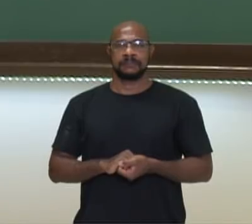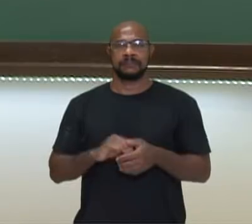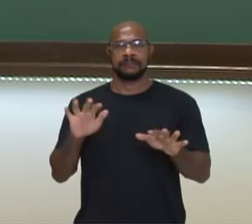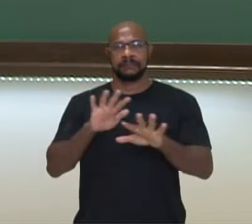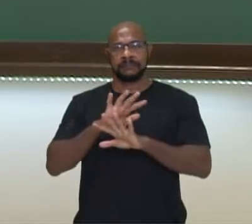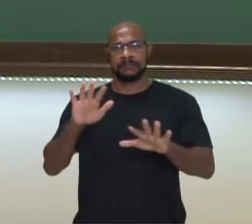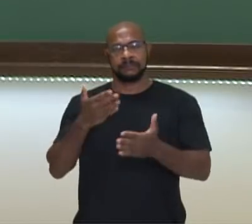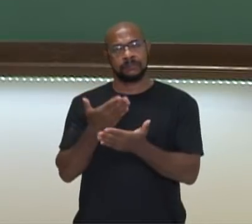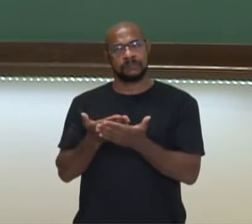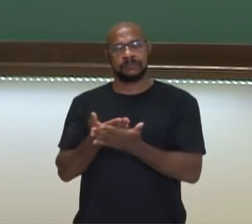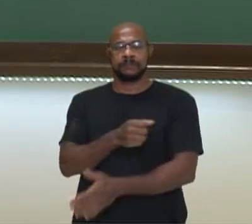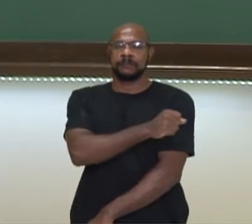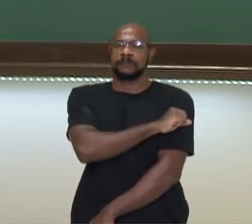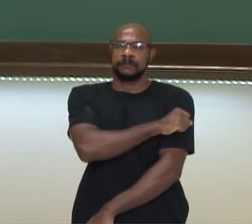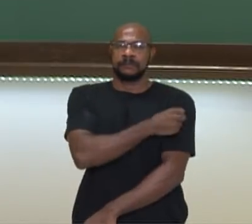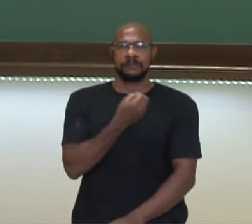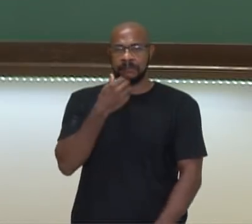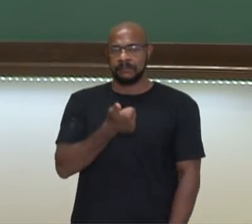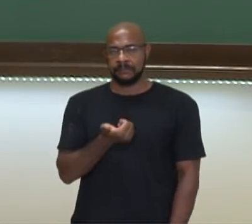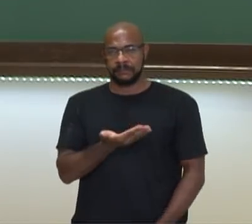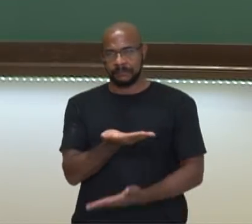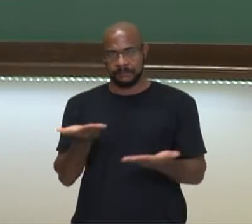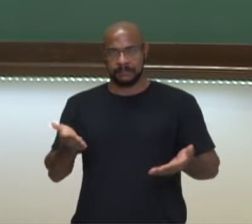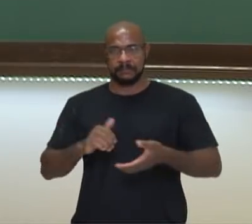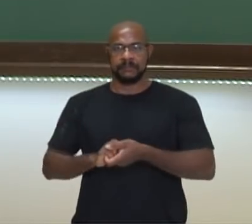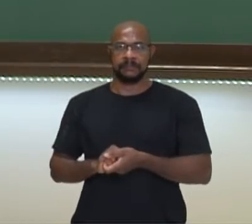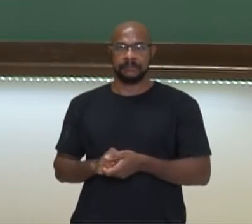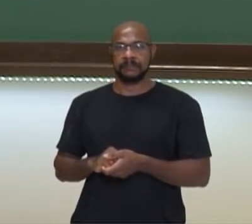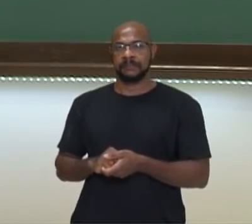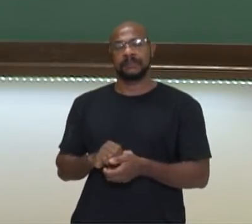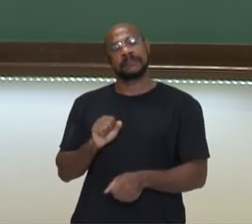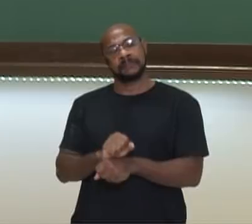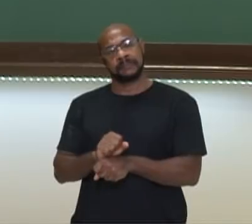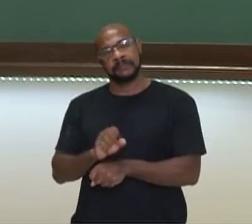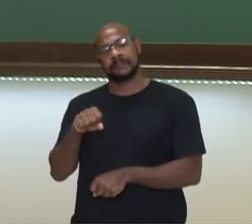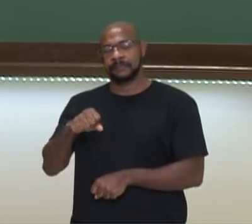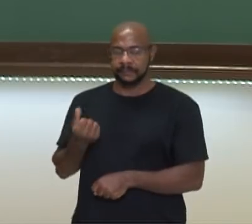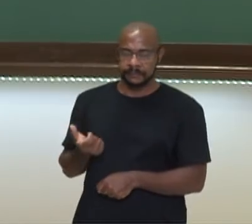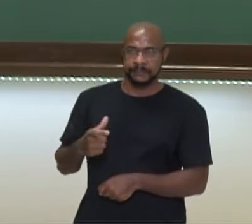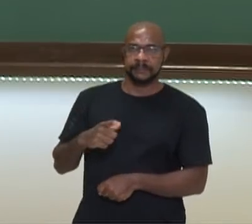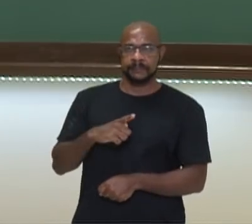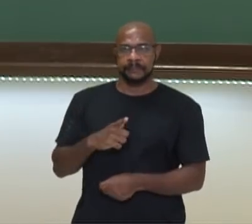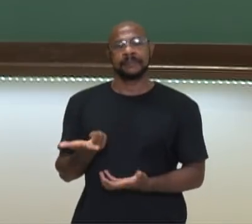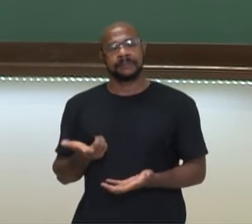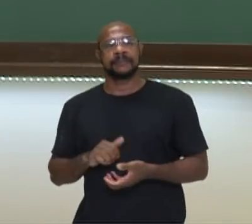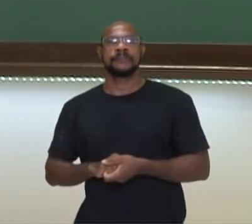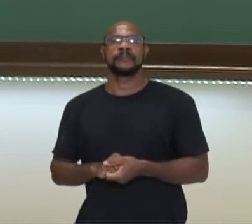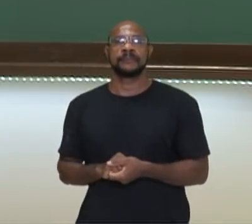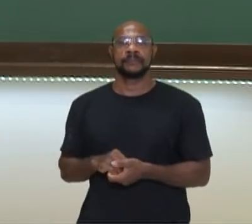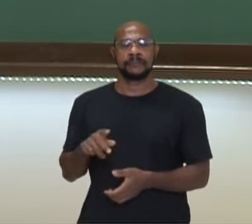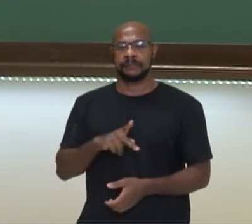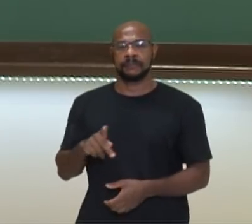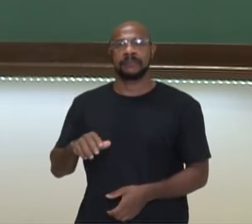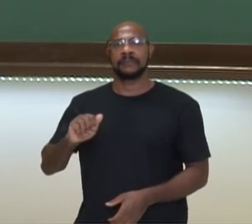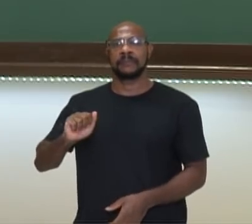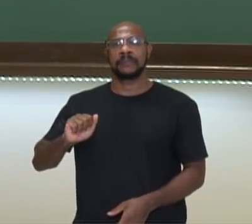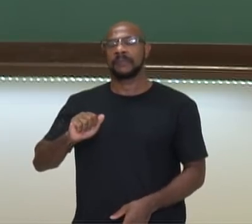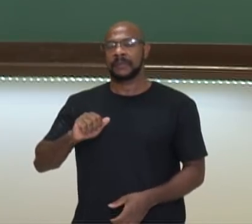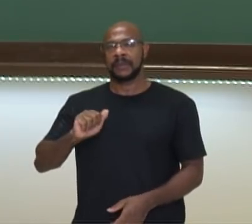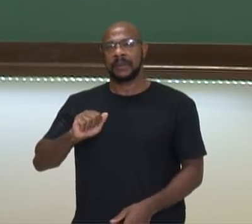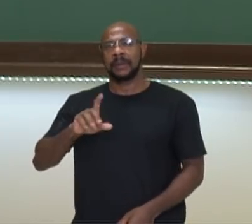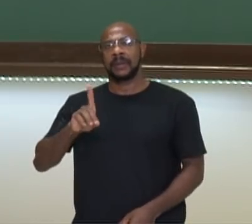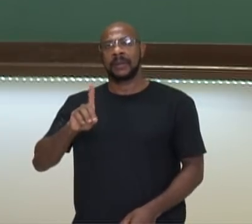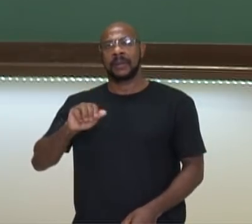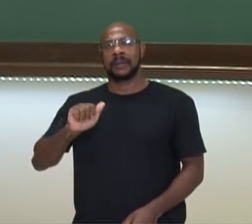Olá, estudante do 8º ano, tudo bem com vocês? Espero que sejam todos bem, aqui é o professor Hidalberto e nessa aula nós vamos